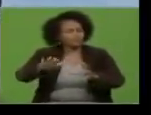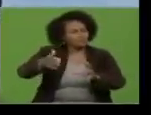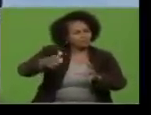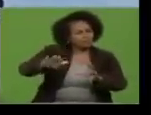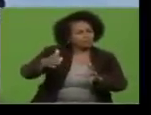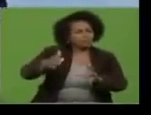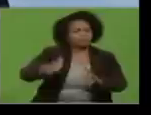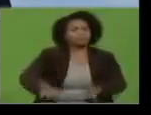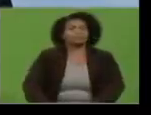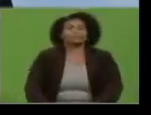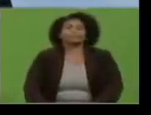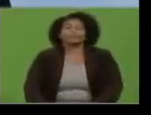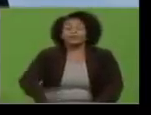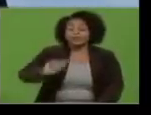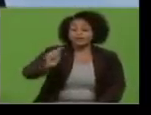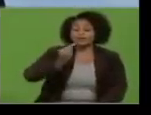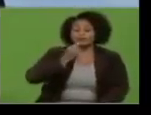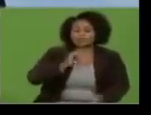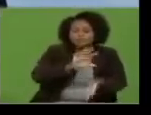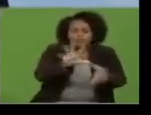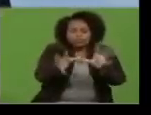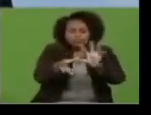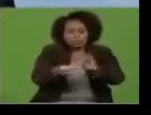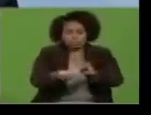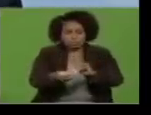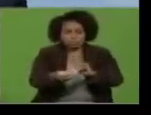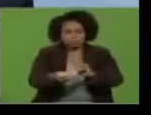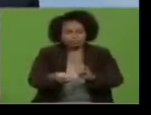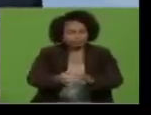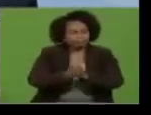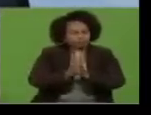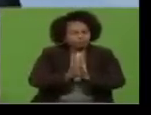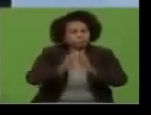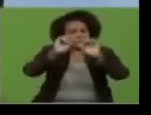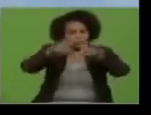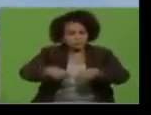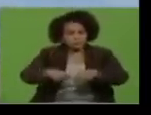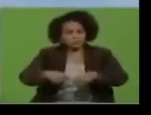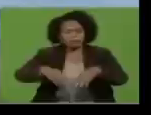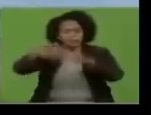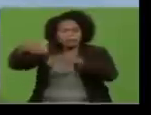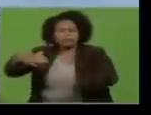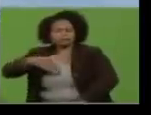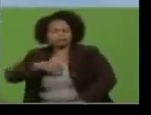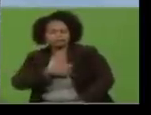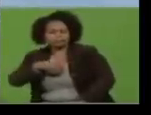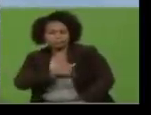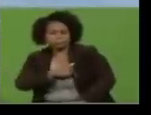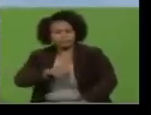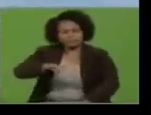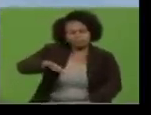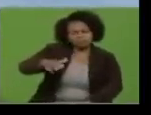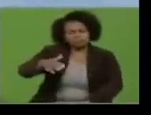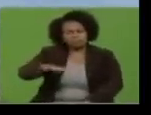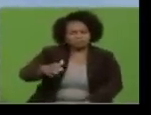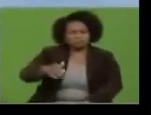Foi graças a esta resposta coletiva que mantivemos reduzido o número de óbitos e de internamento hospitalar.